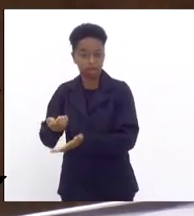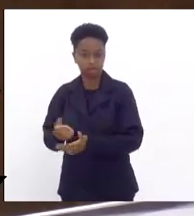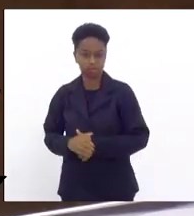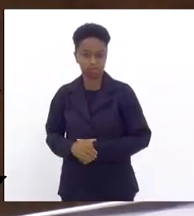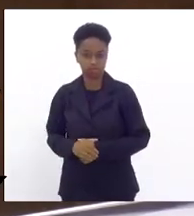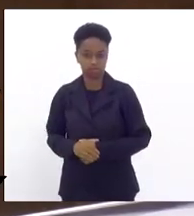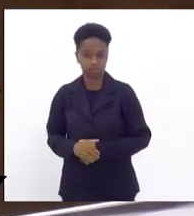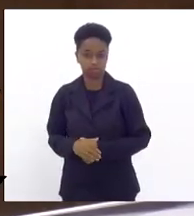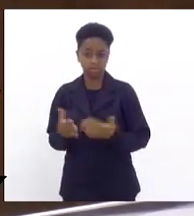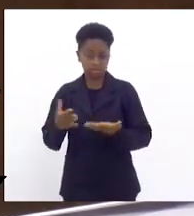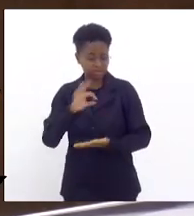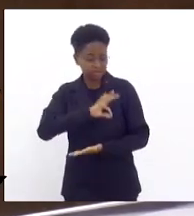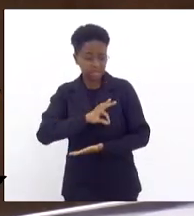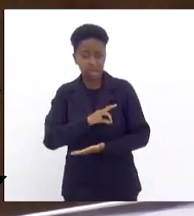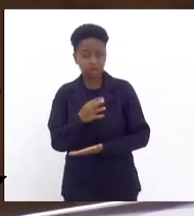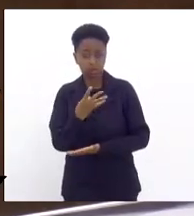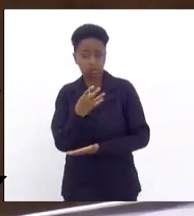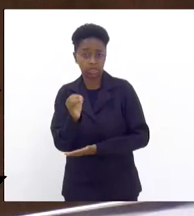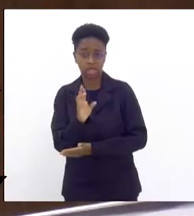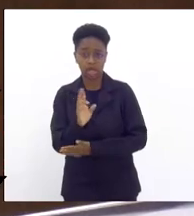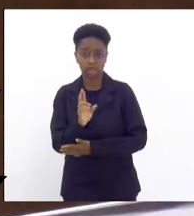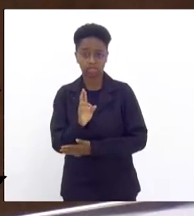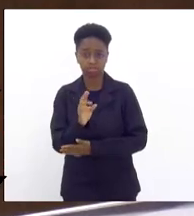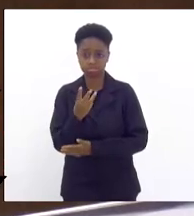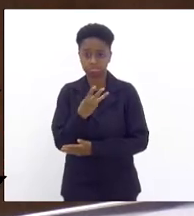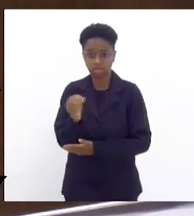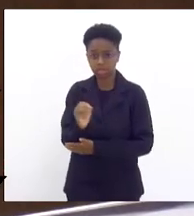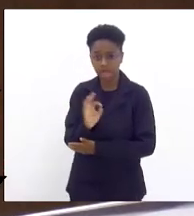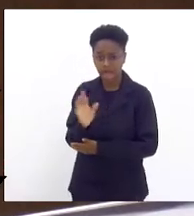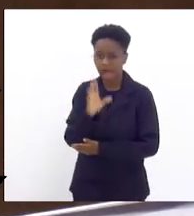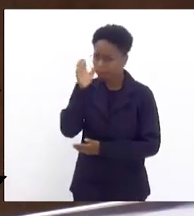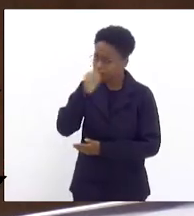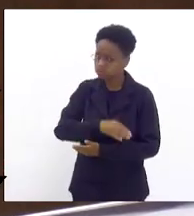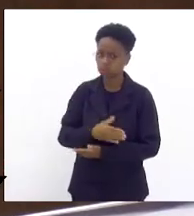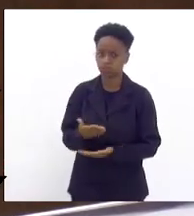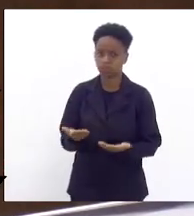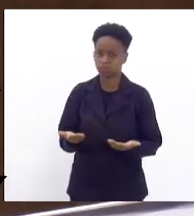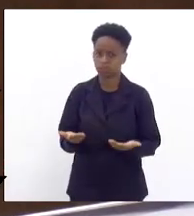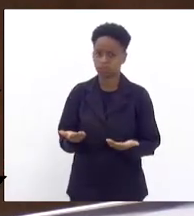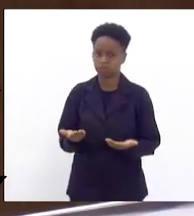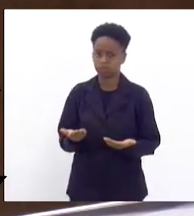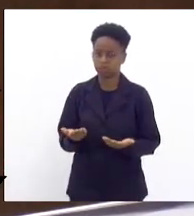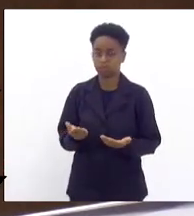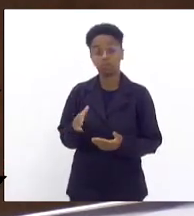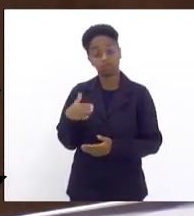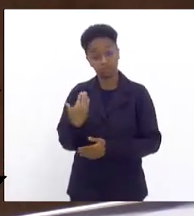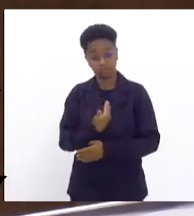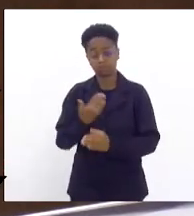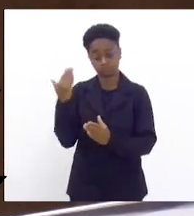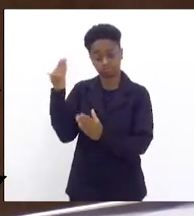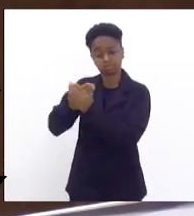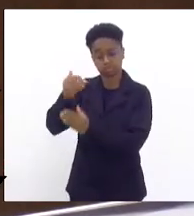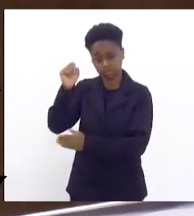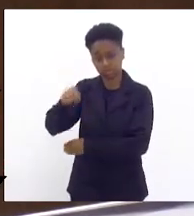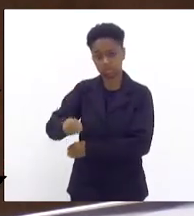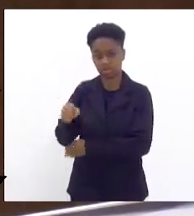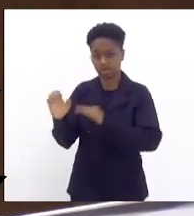Então, quando ele vai receber salário, R$400, R$300. Isso é uma coisa absurda. Então, nós estamos entrando na justiça, o